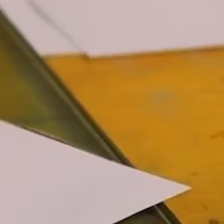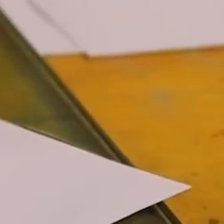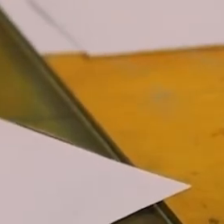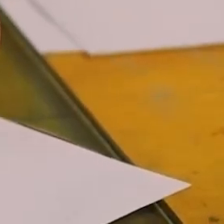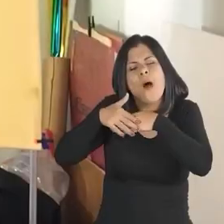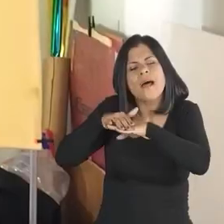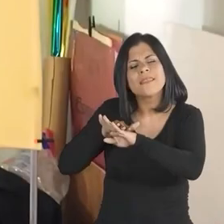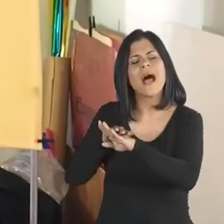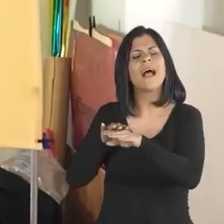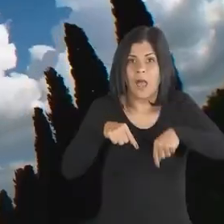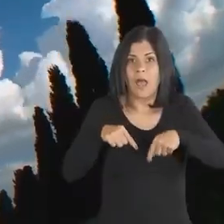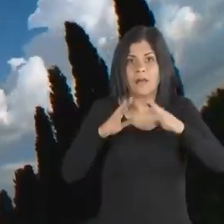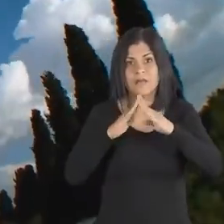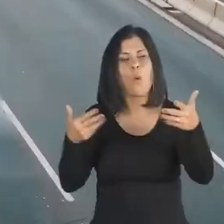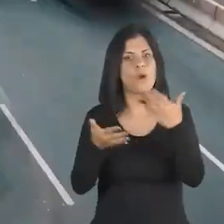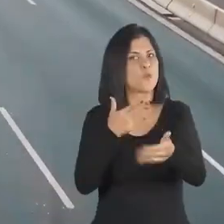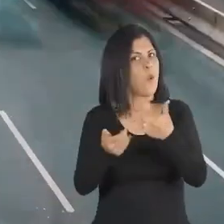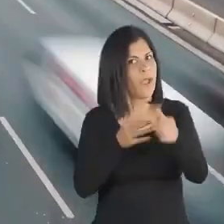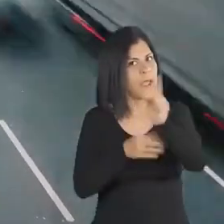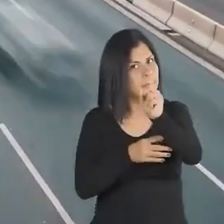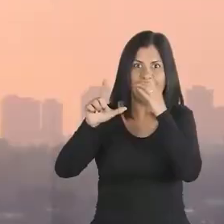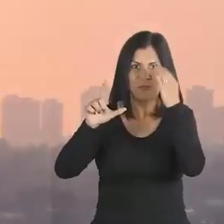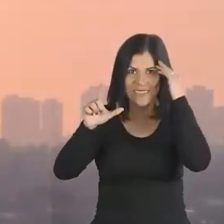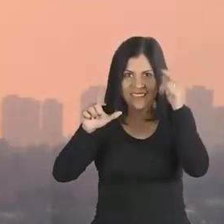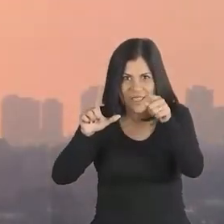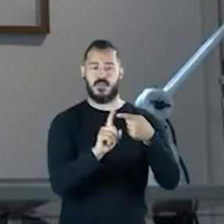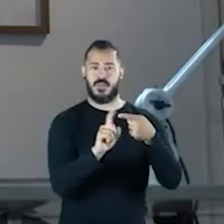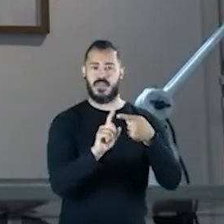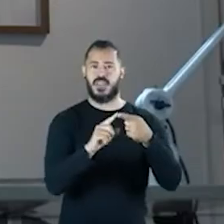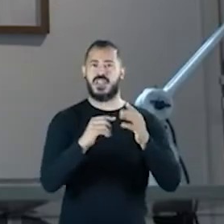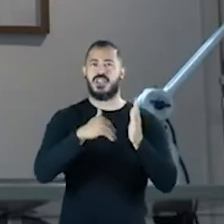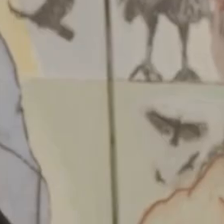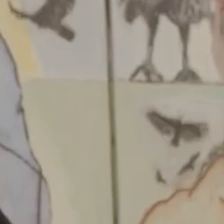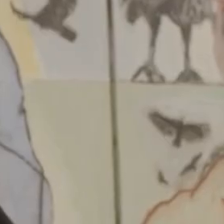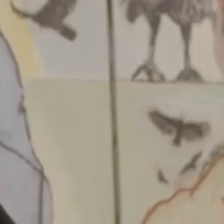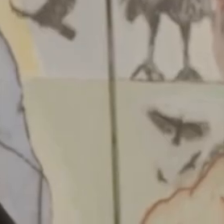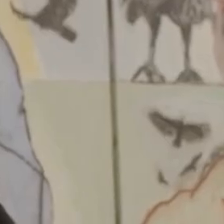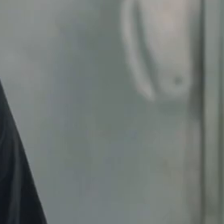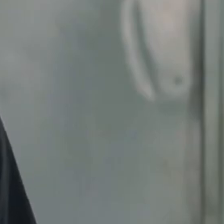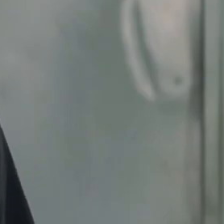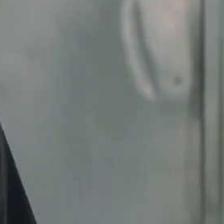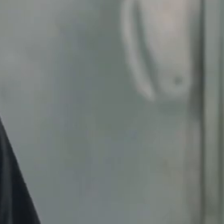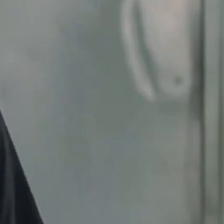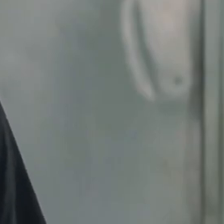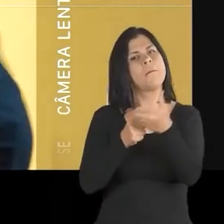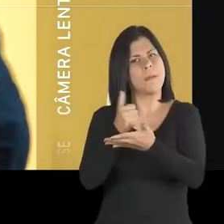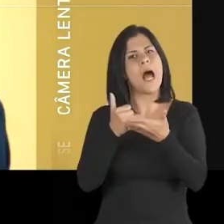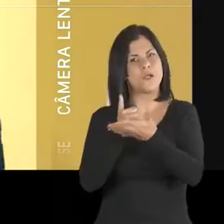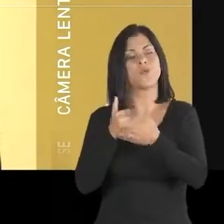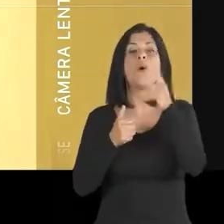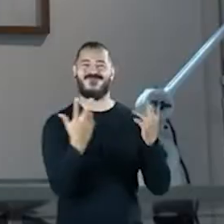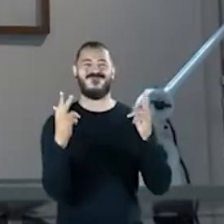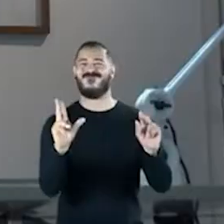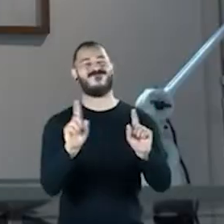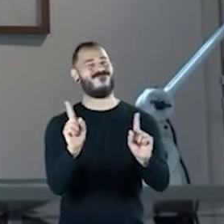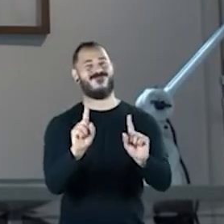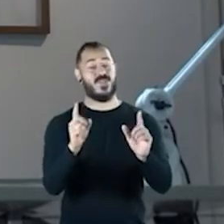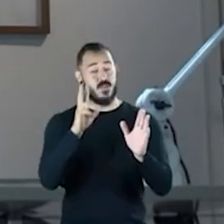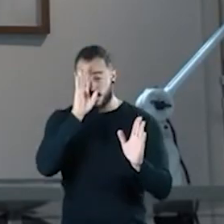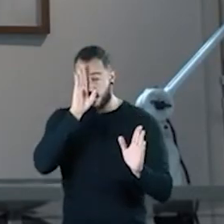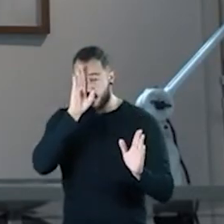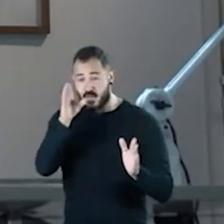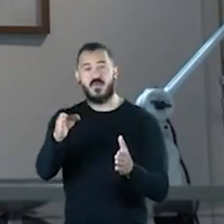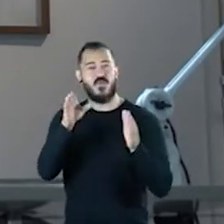de produções audiovisuais realizadas pelo Museu Vale, com bate-papos com artistas residentes no Espírito Santo.